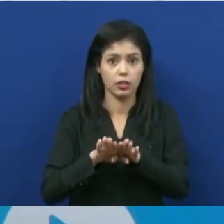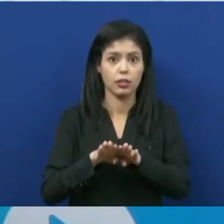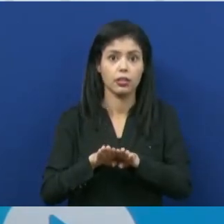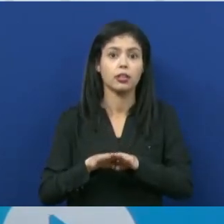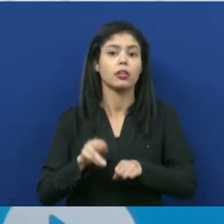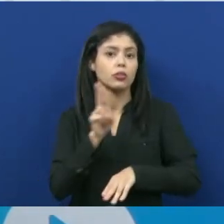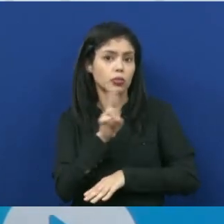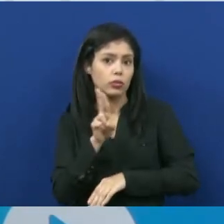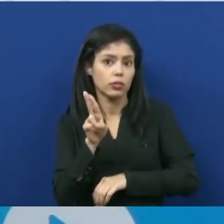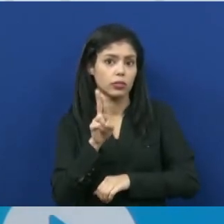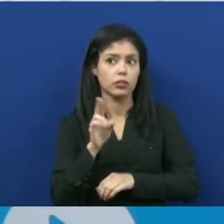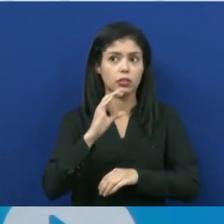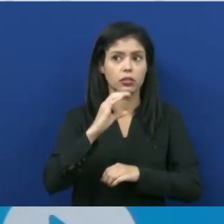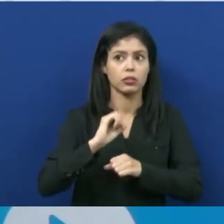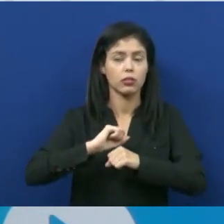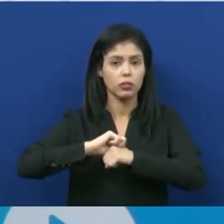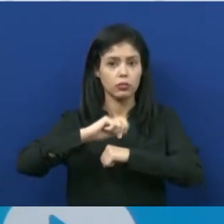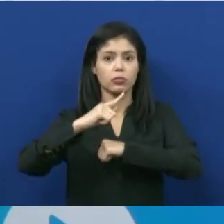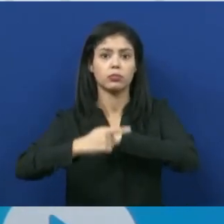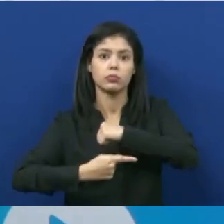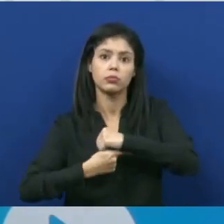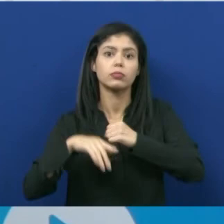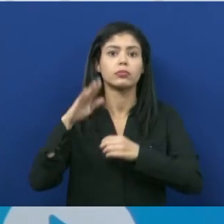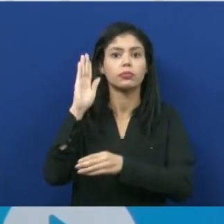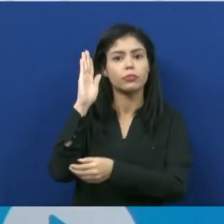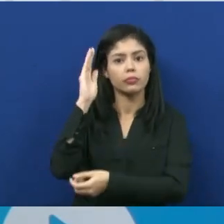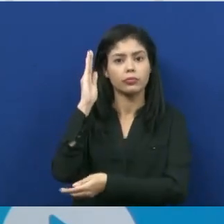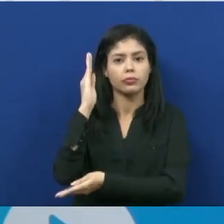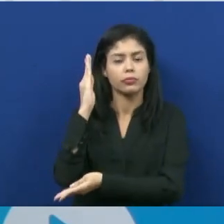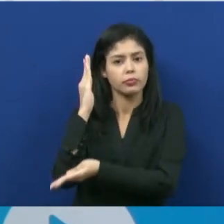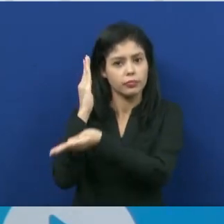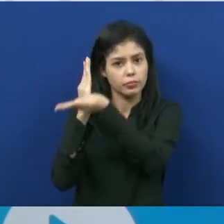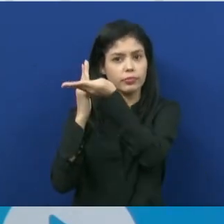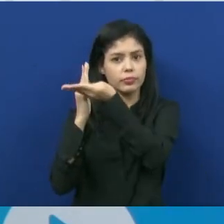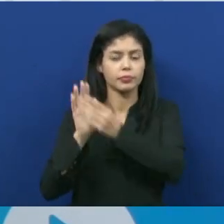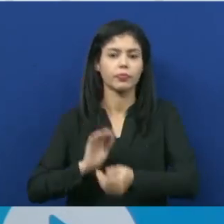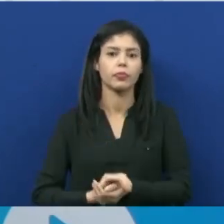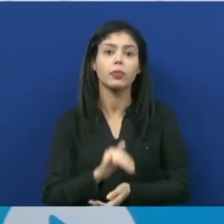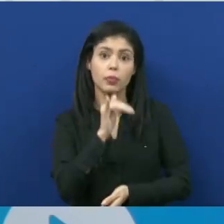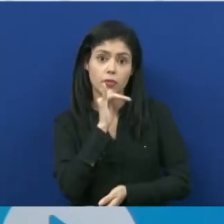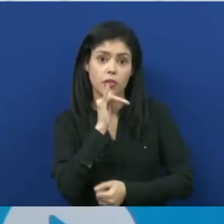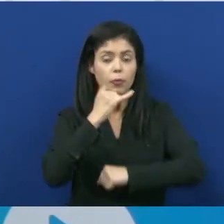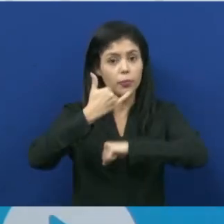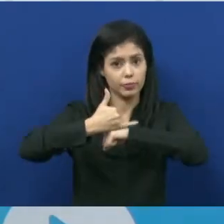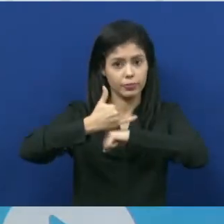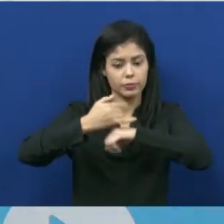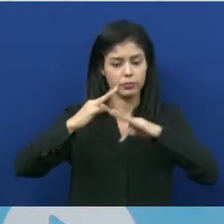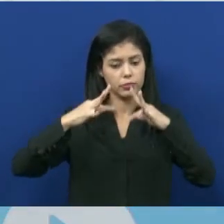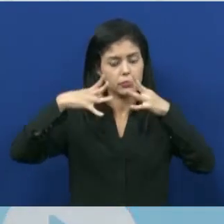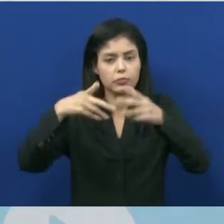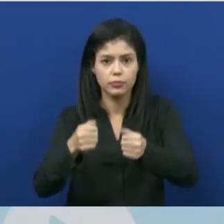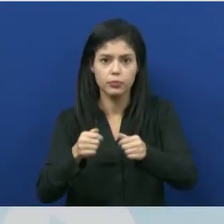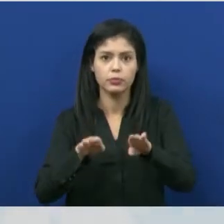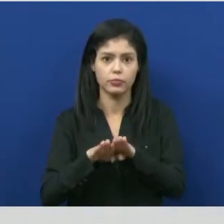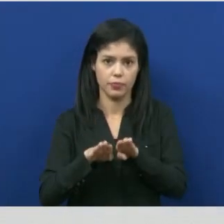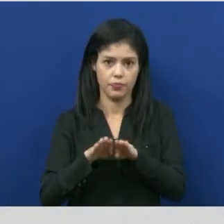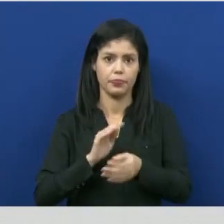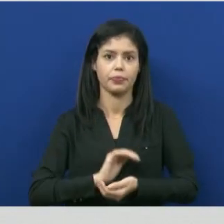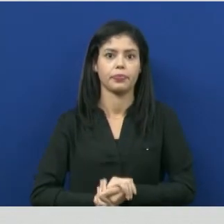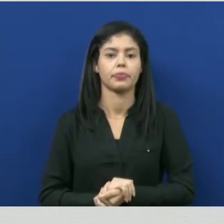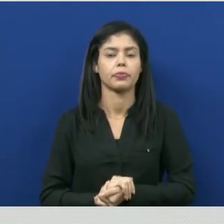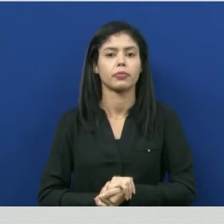são chamados de condutores térmicos, como, por exemplo, os metais em geral. Todos os